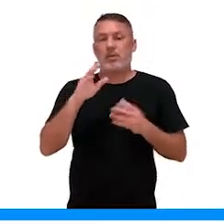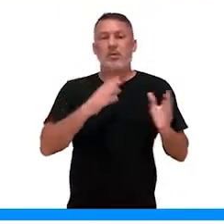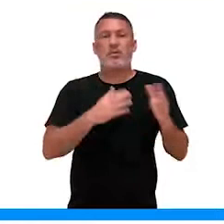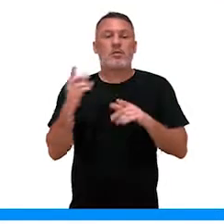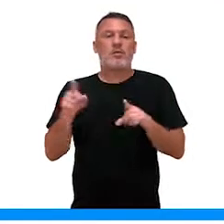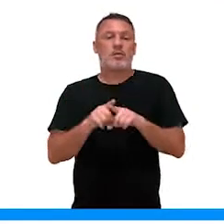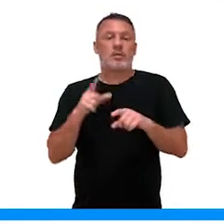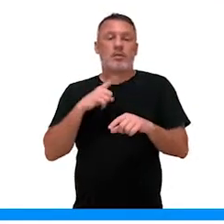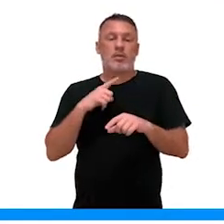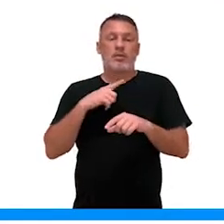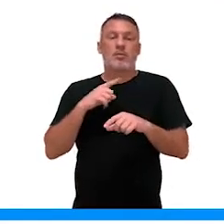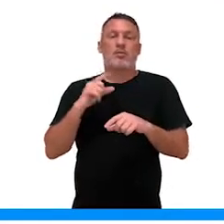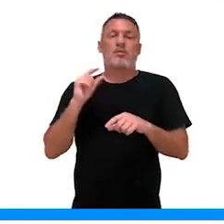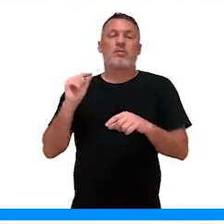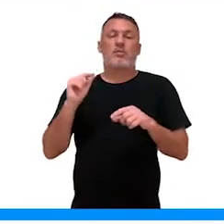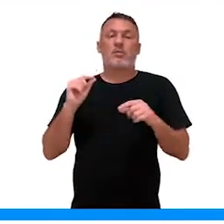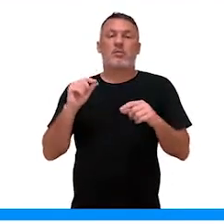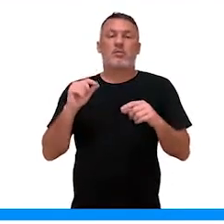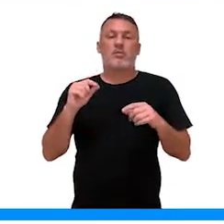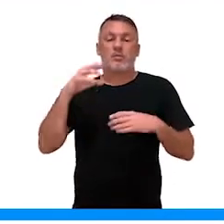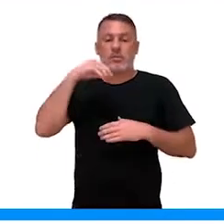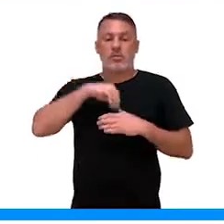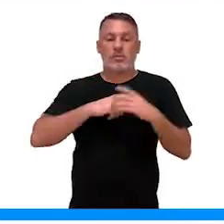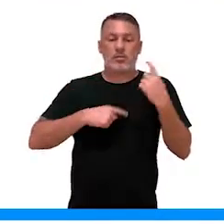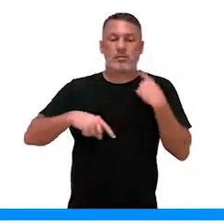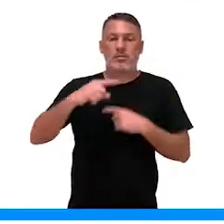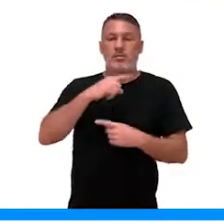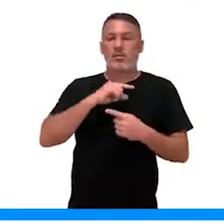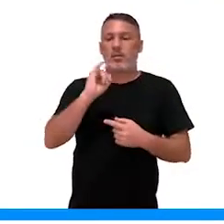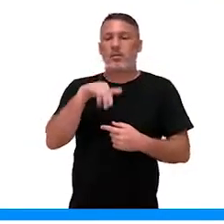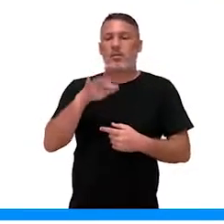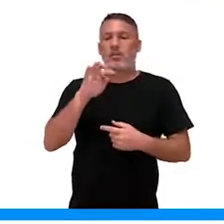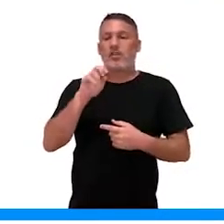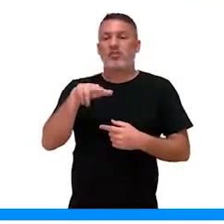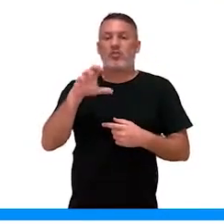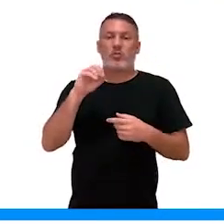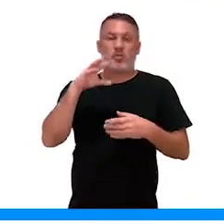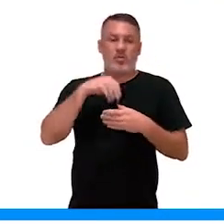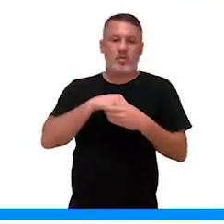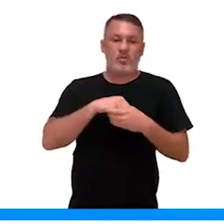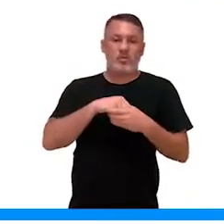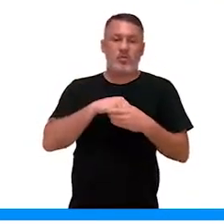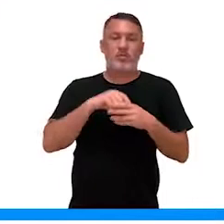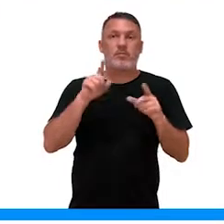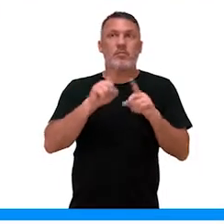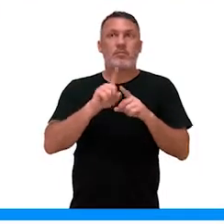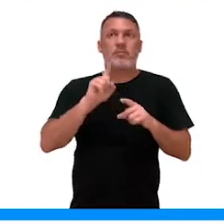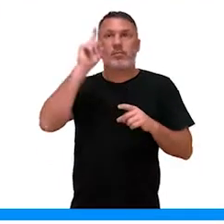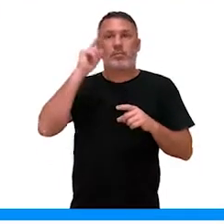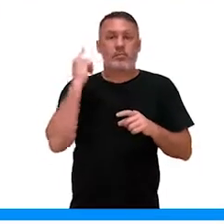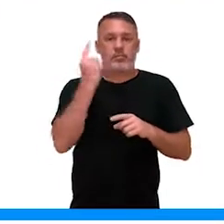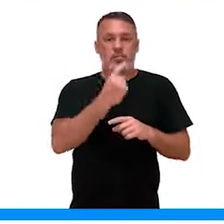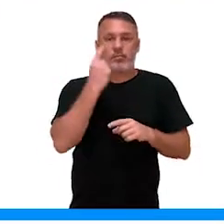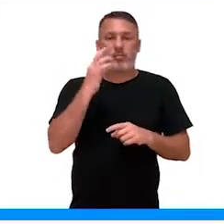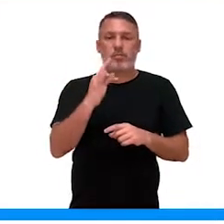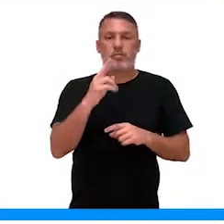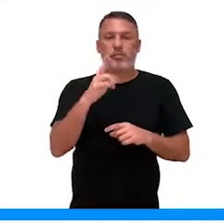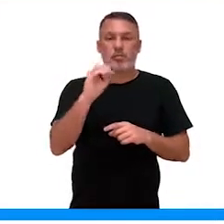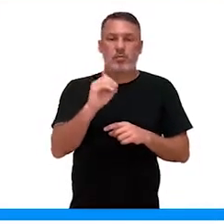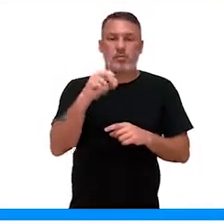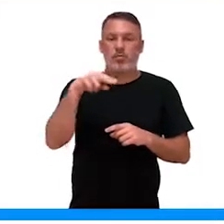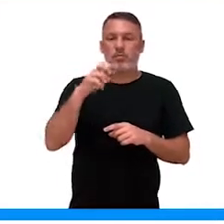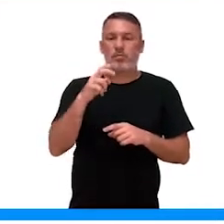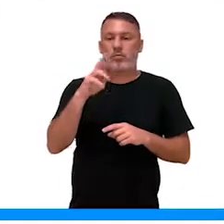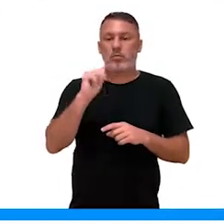intestino definitivo, que antes era chamado de arquêntero, temos lá em cima o tubo neural, que foi formado